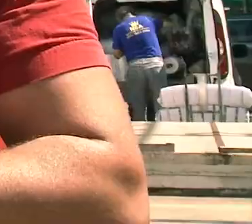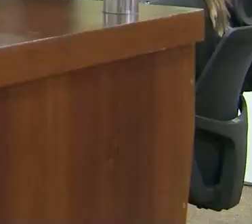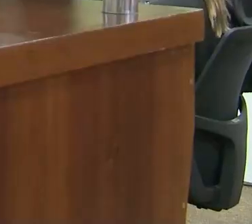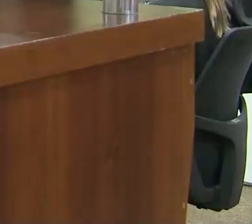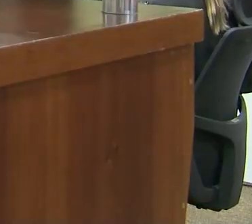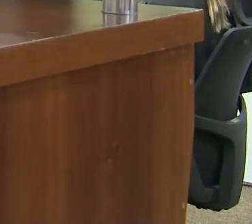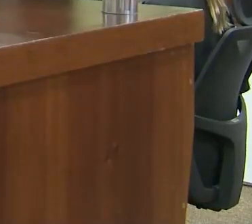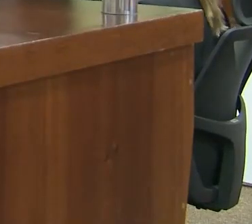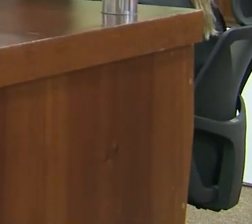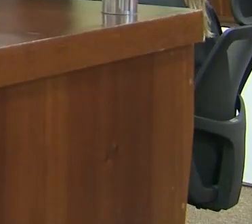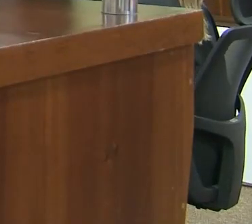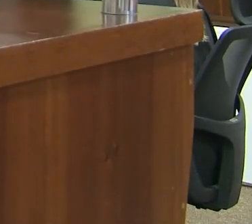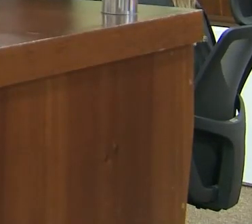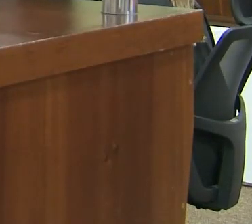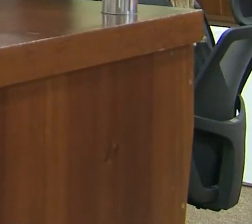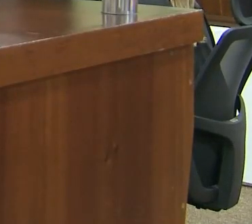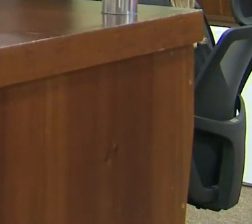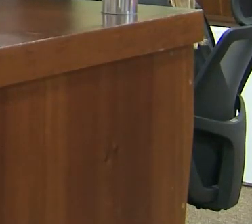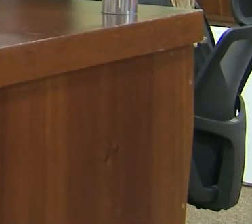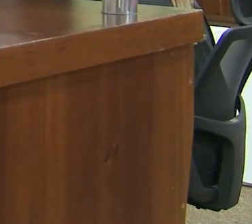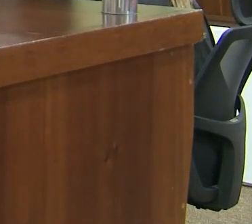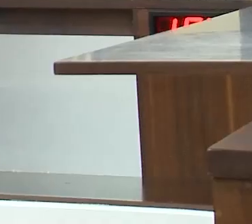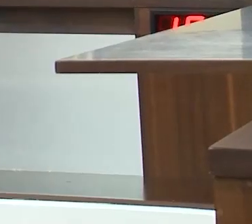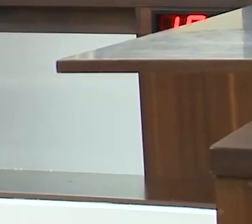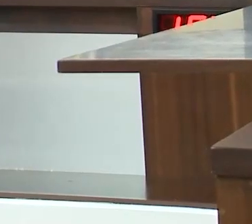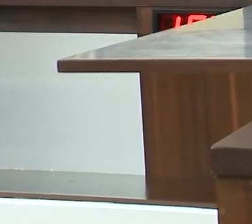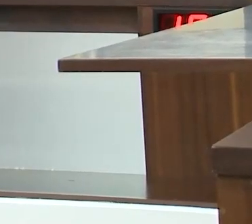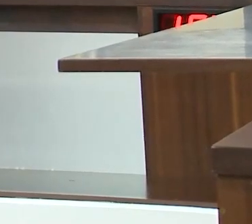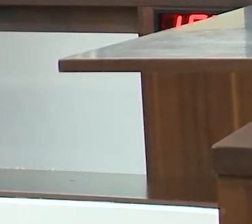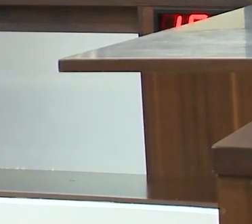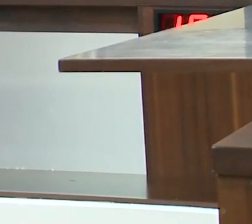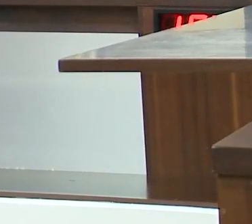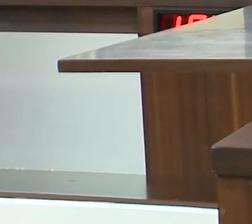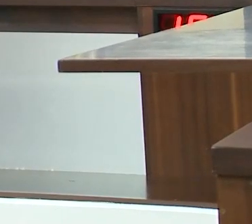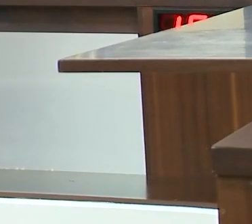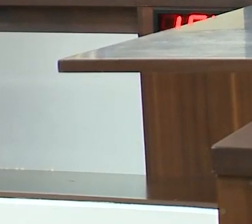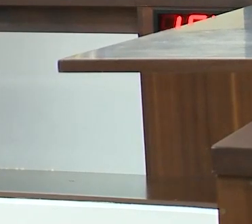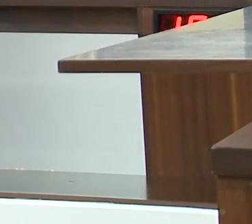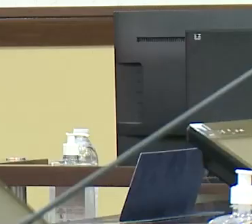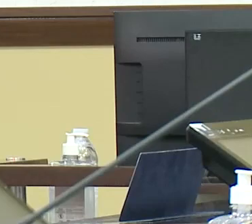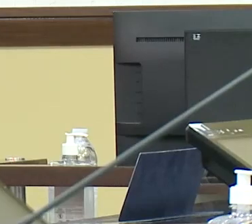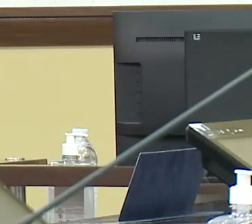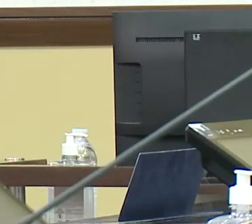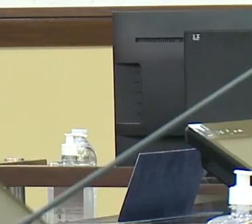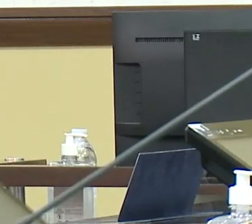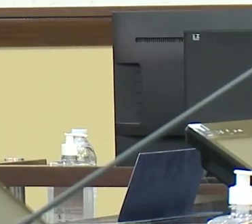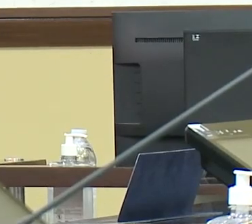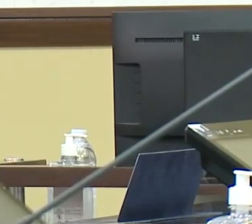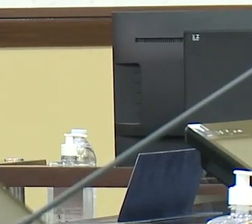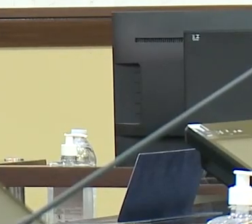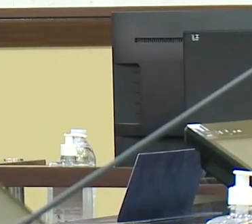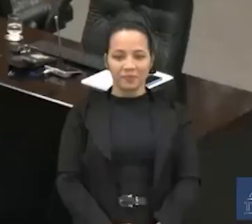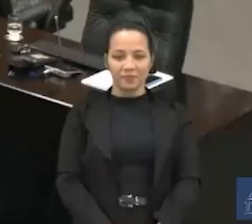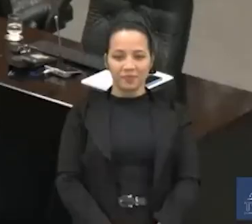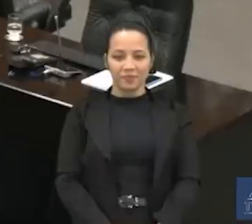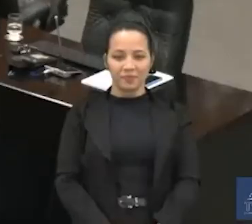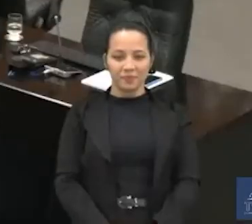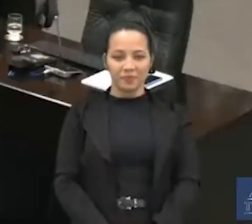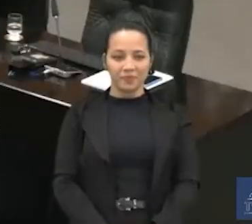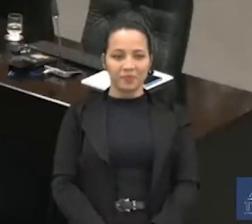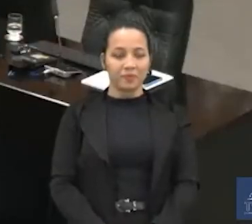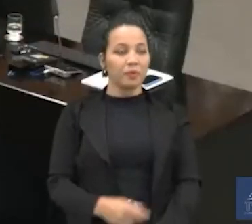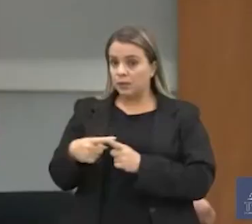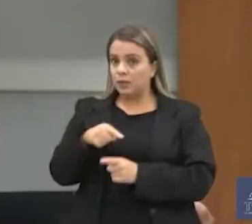contratos as realizadas pelo TSE atualmente presidida pelo Conselheiro José Carlos Novelli foram